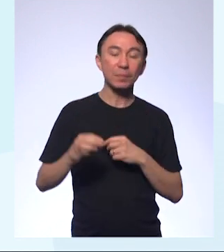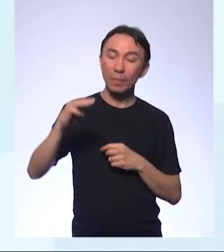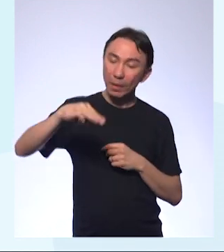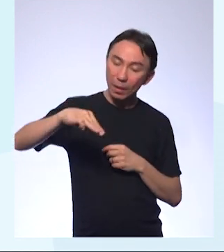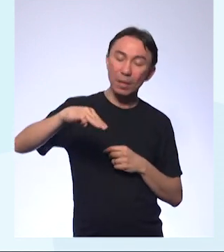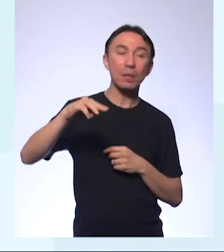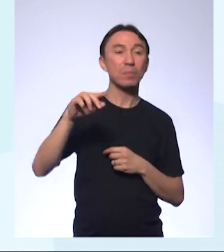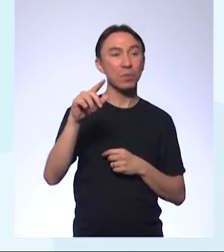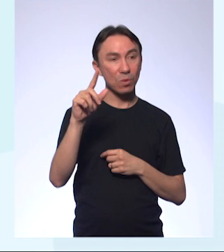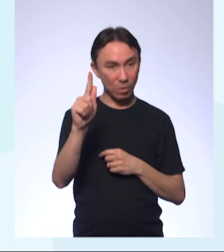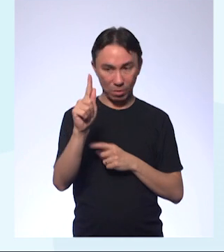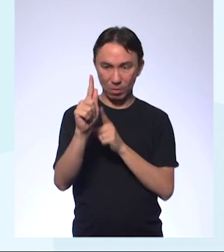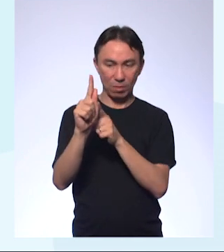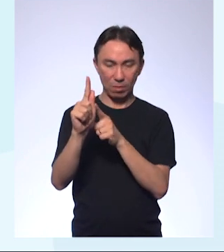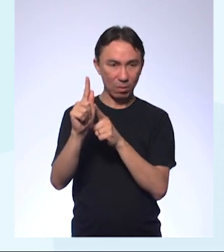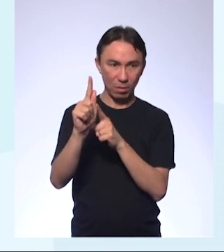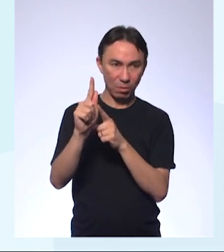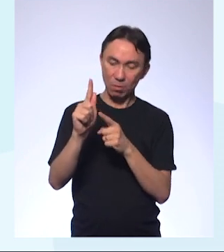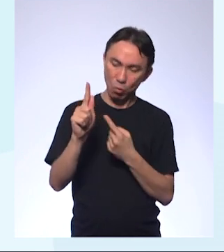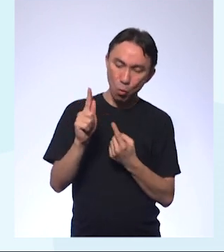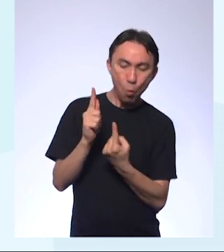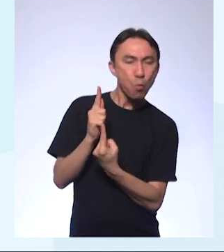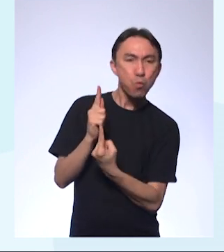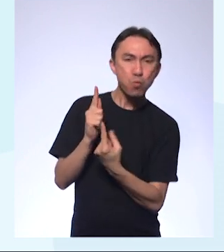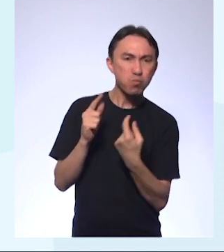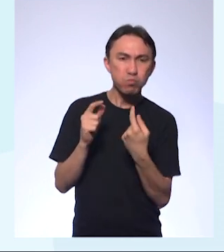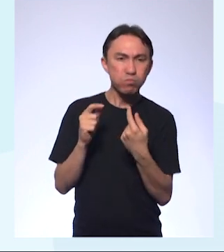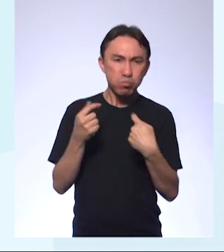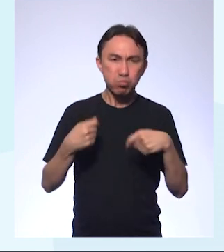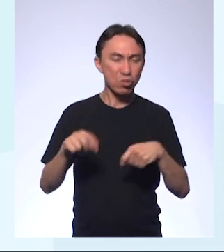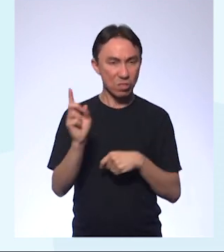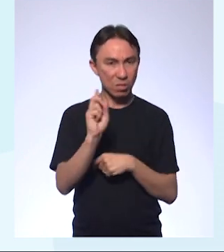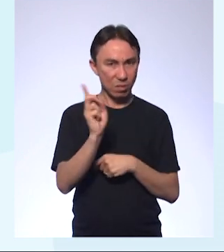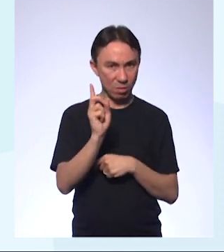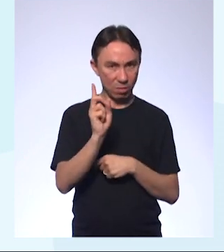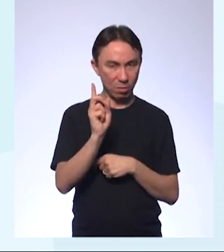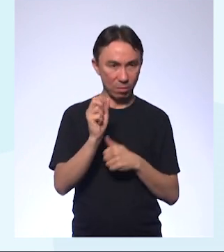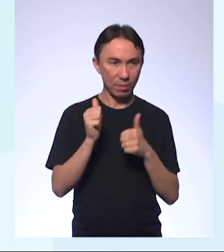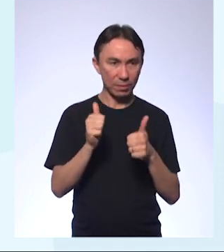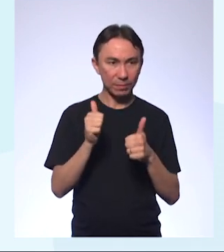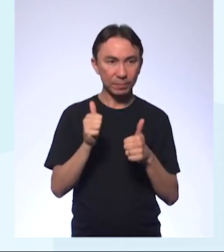com o 1, não preciso dizer que é Mg1, já subentendo que é um átomo só.